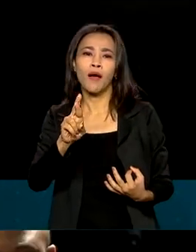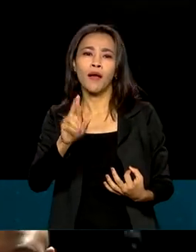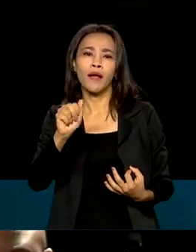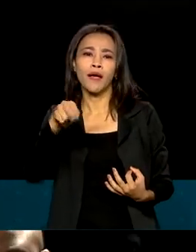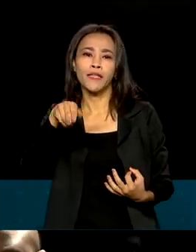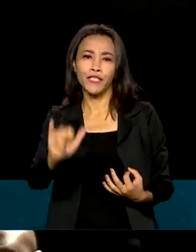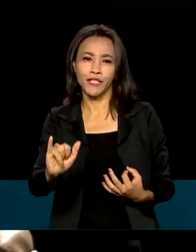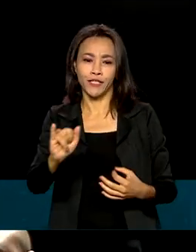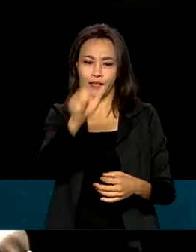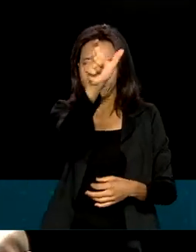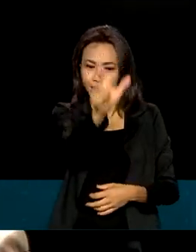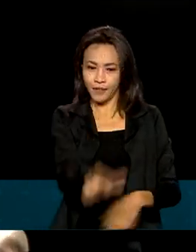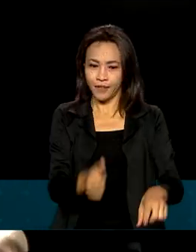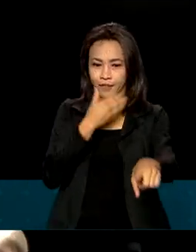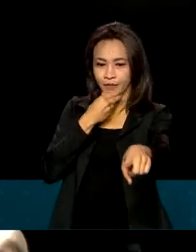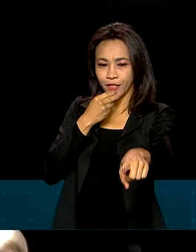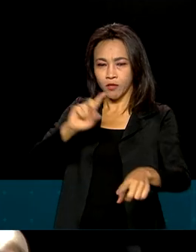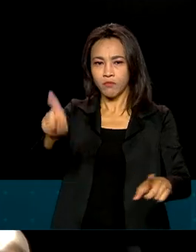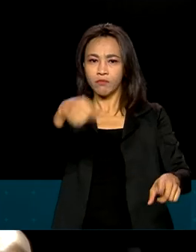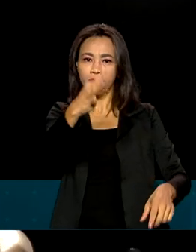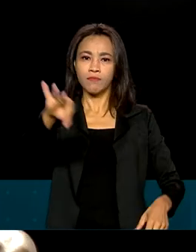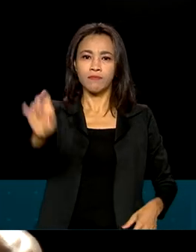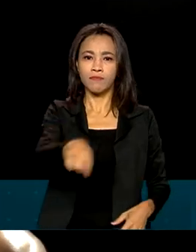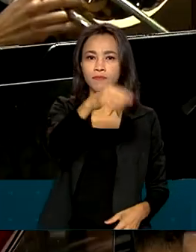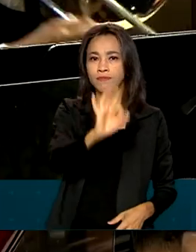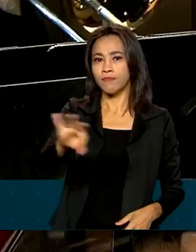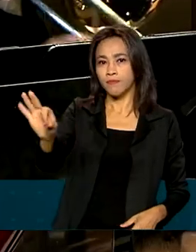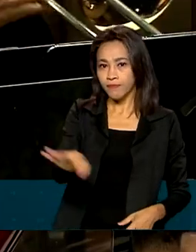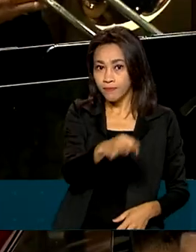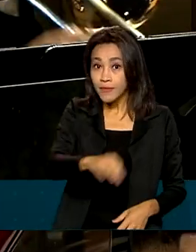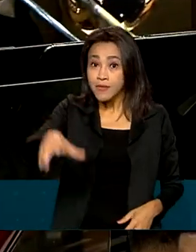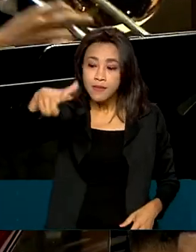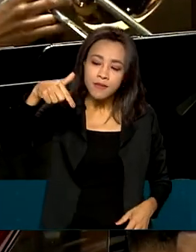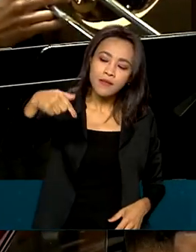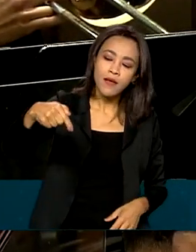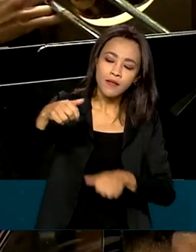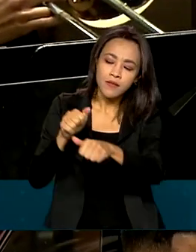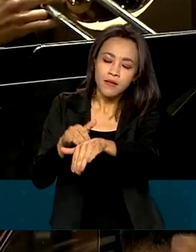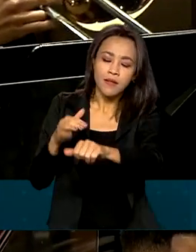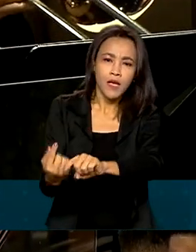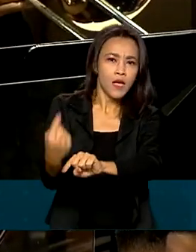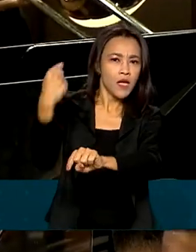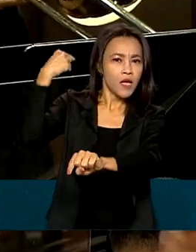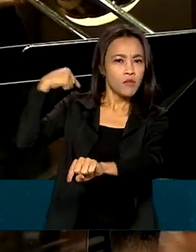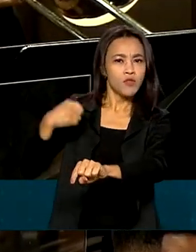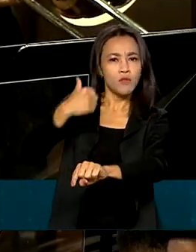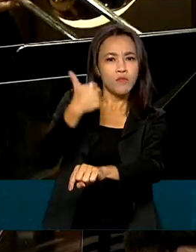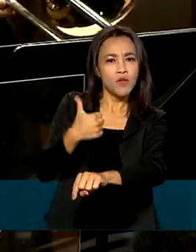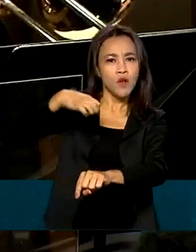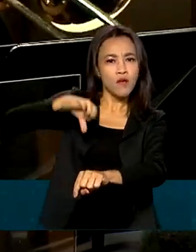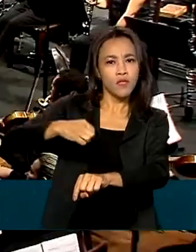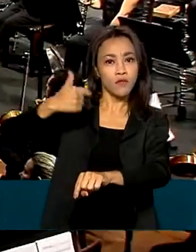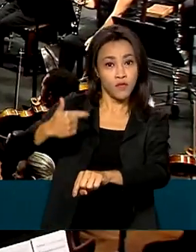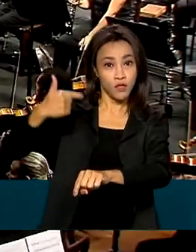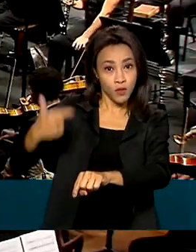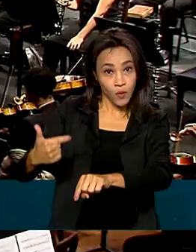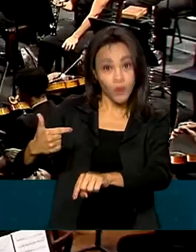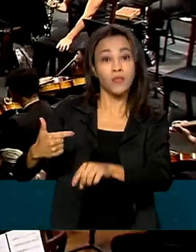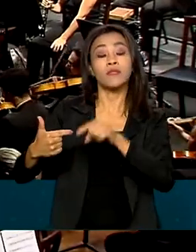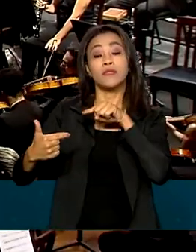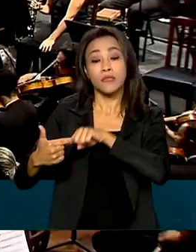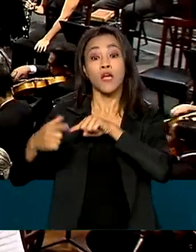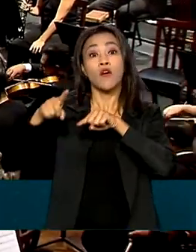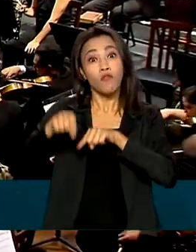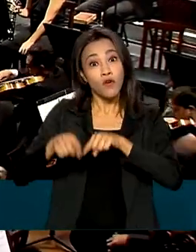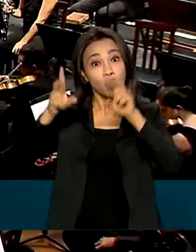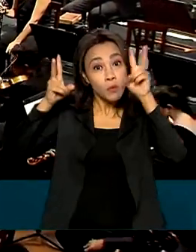a regência do maestro Felipe Prazeres. Em 7 de setembro de 1922, O Guarani foi transmitido